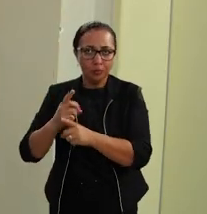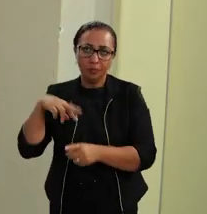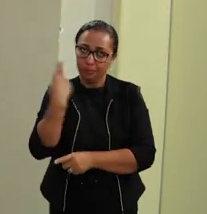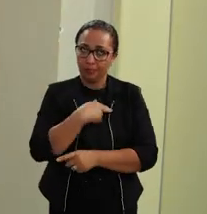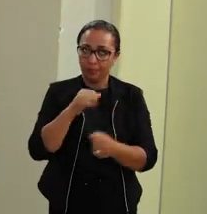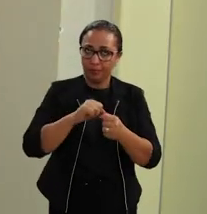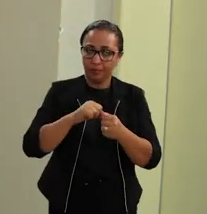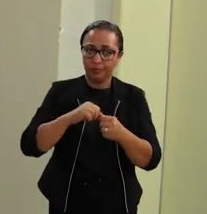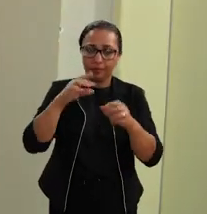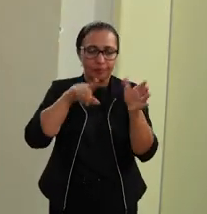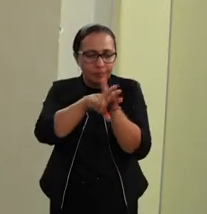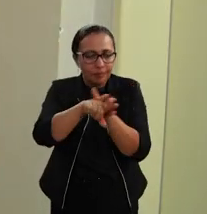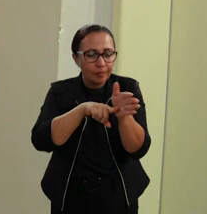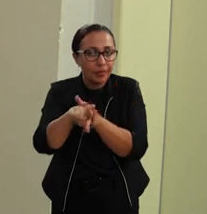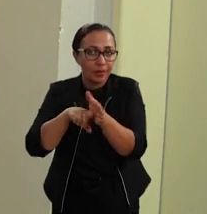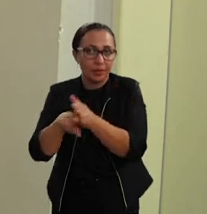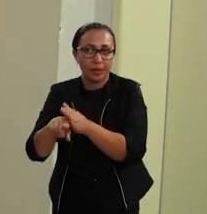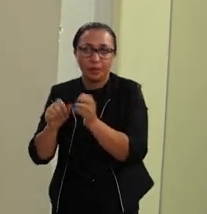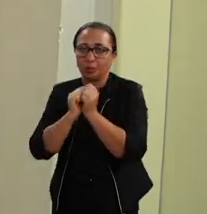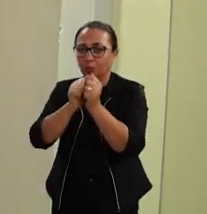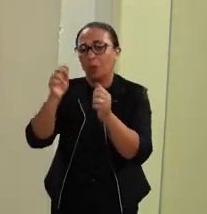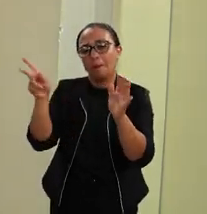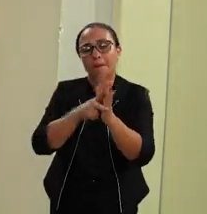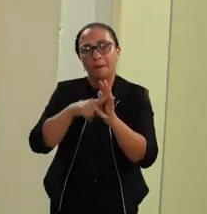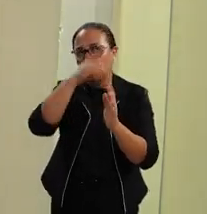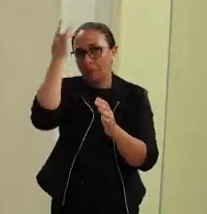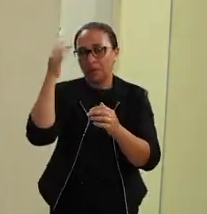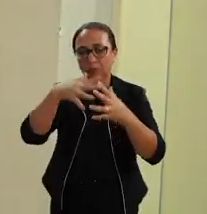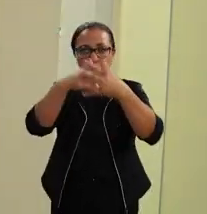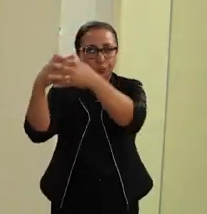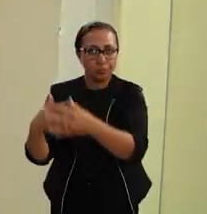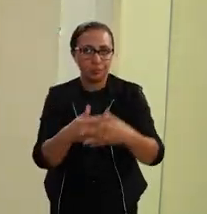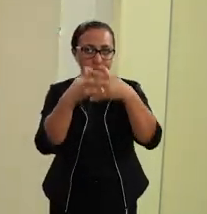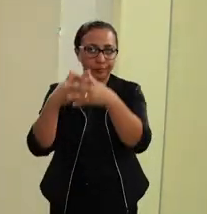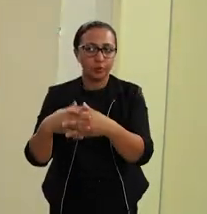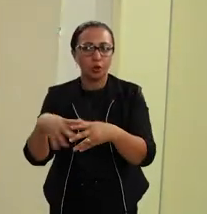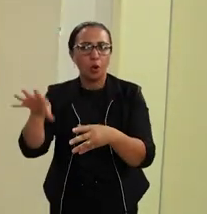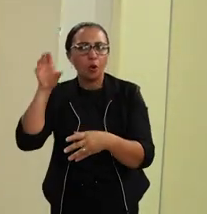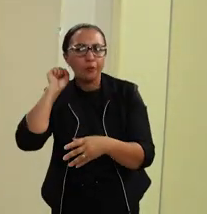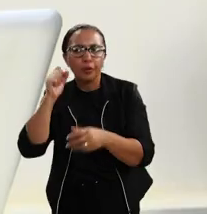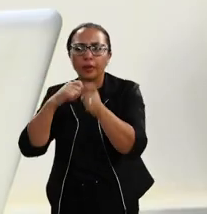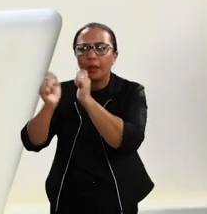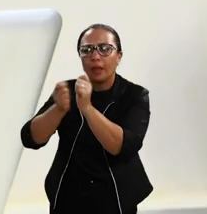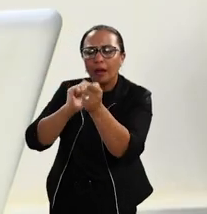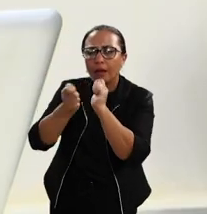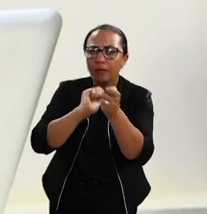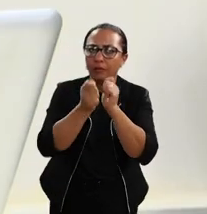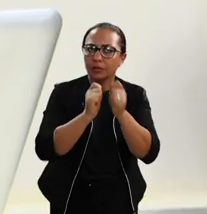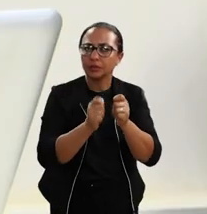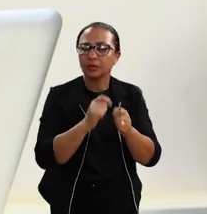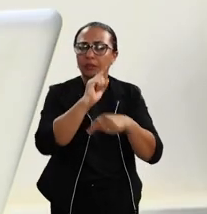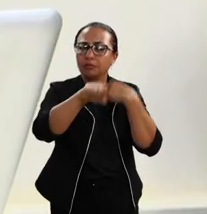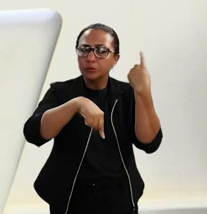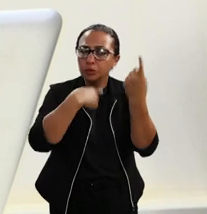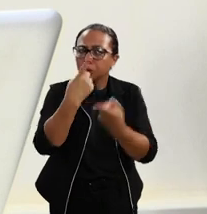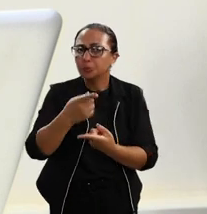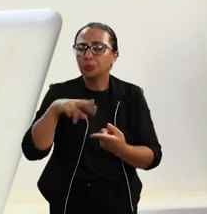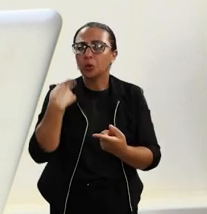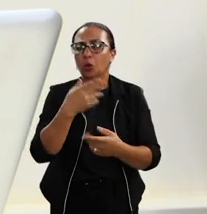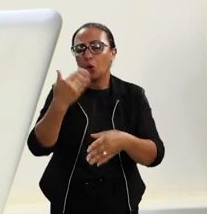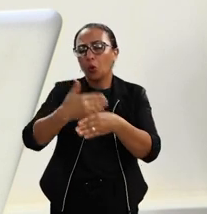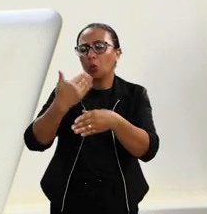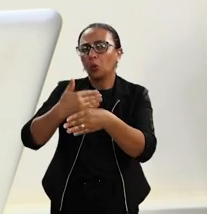Né? Nós fizemos o levantamento, né, com os próprios caminhoneiros, ouvindo eles, e a partir da entrevista